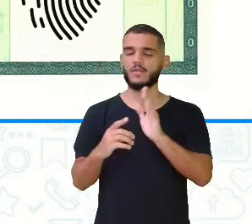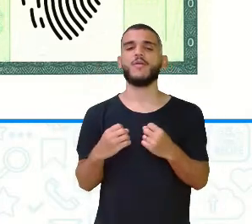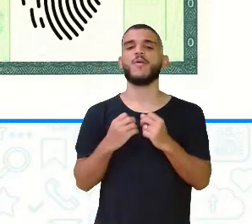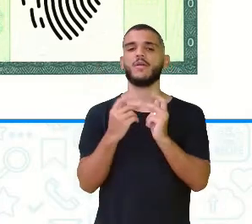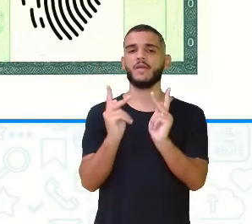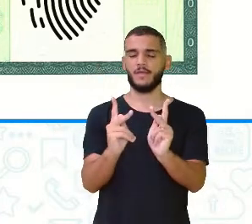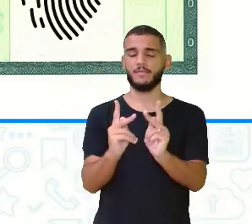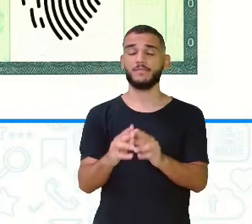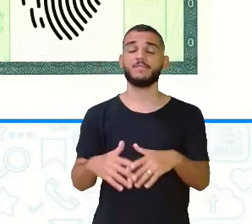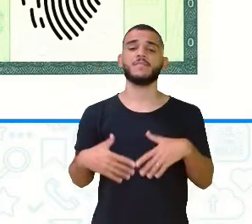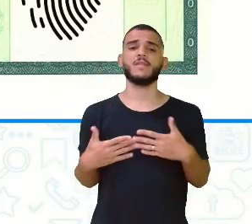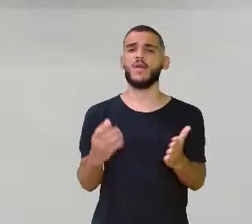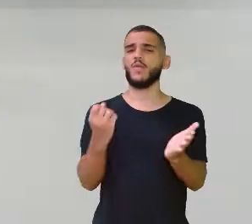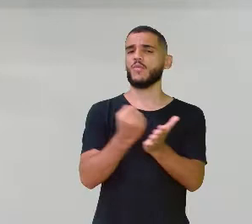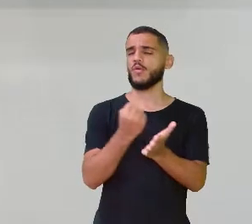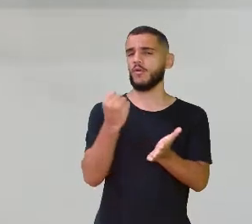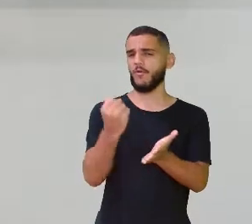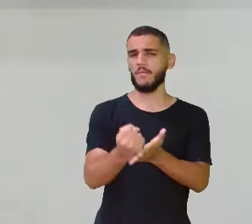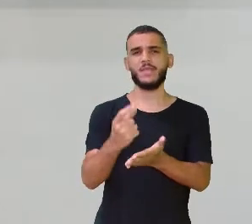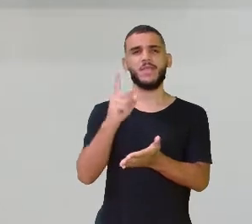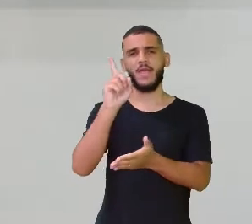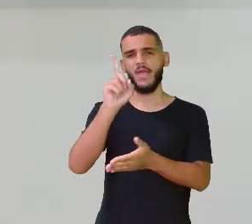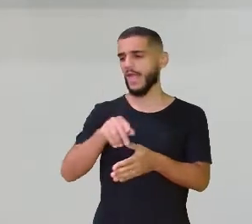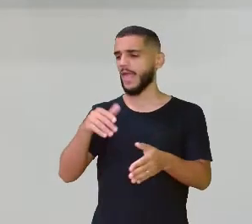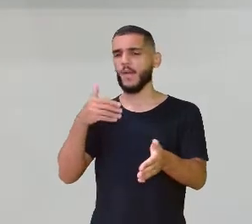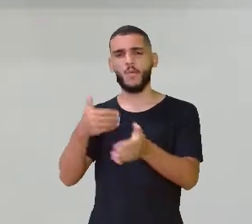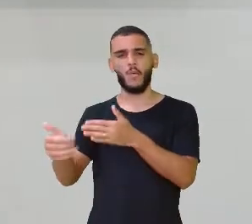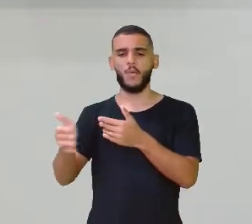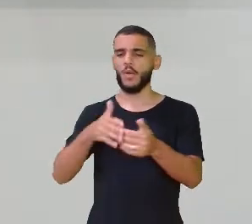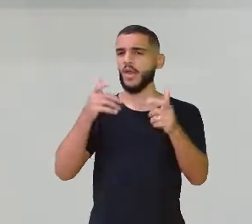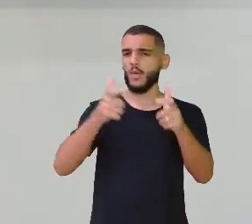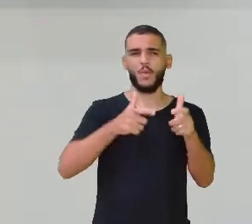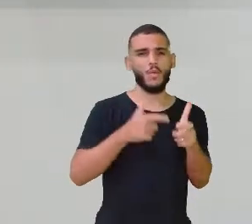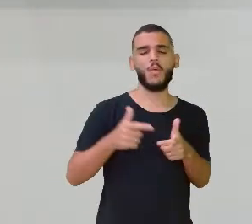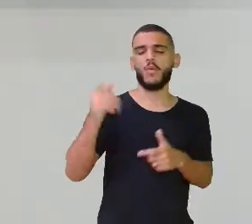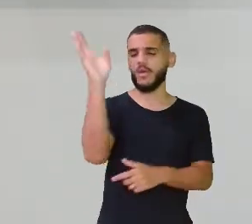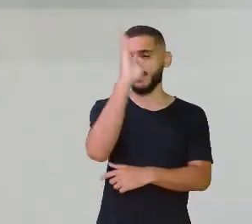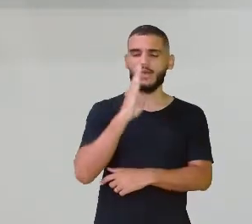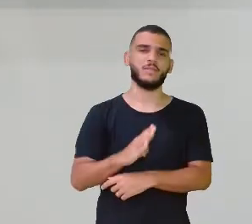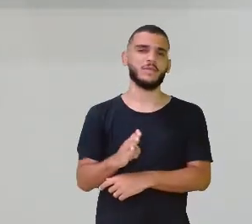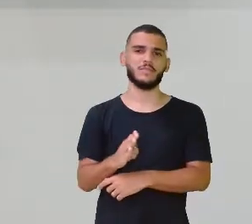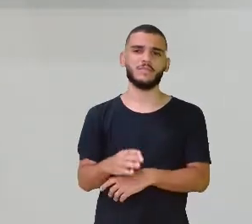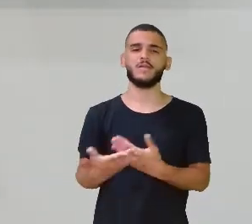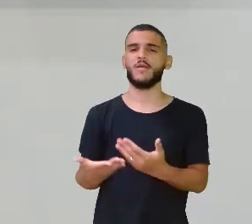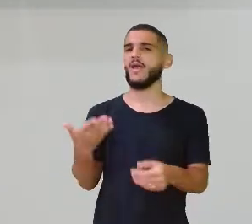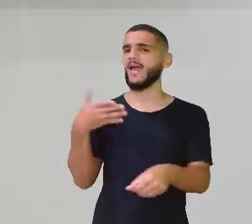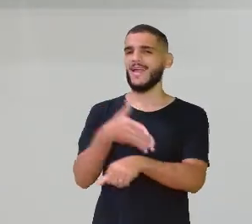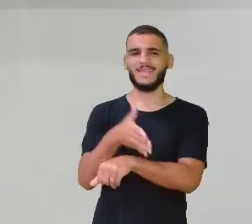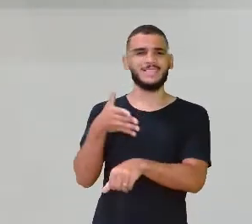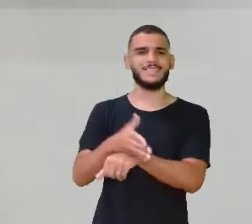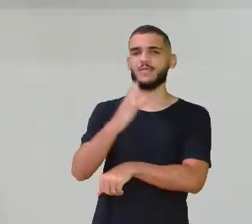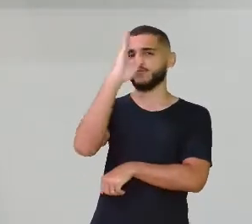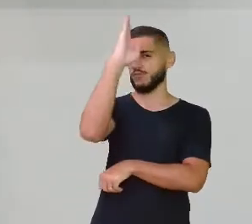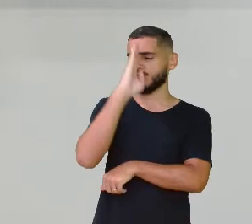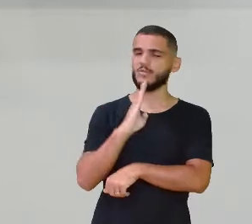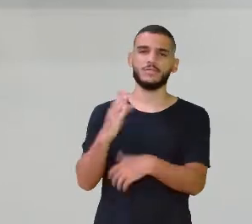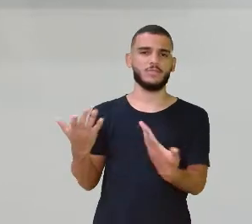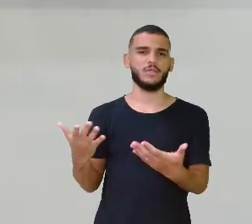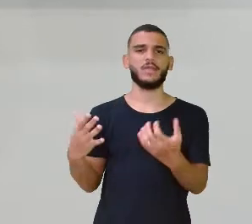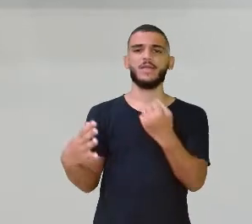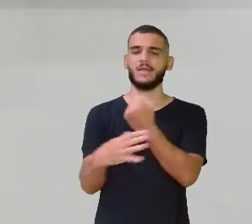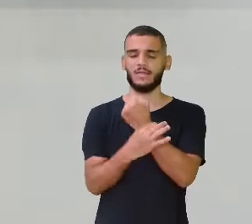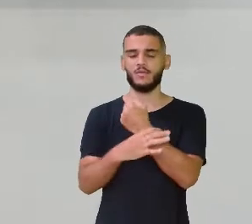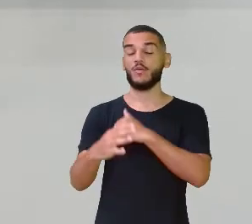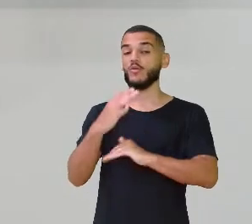Esse documento garante você aí para qualquer serviço público aqui do Brasil. Acesso garantido, porque todo